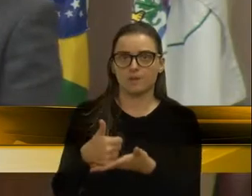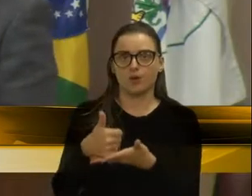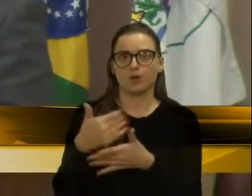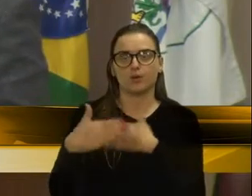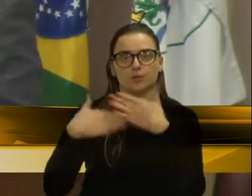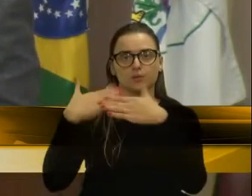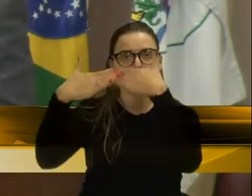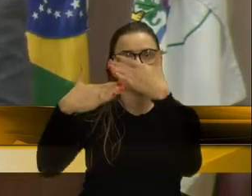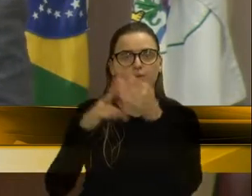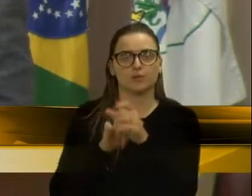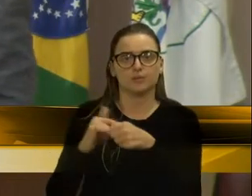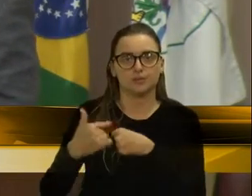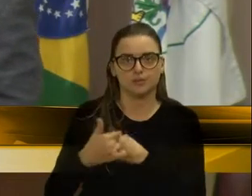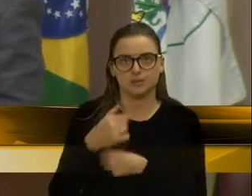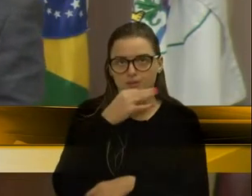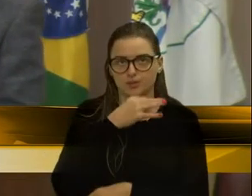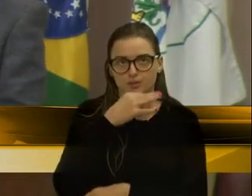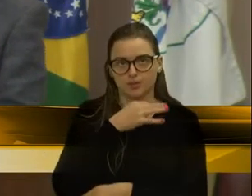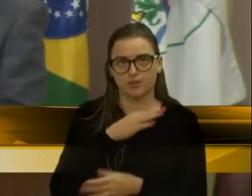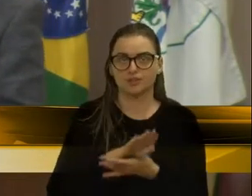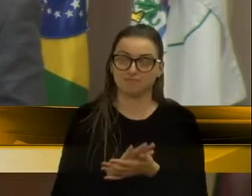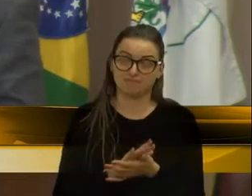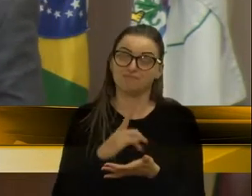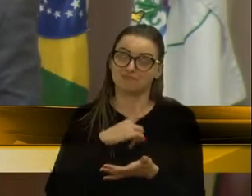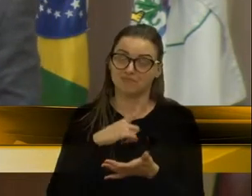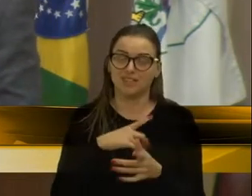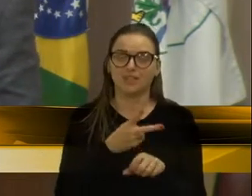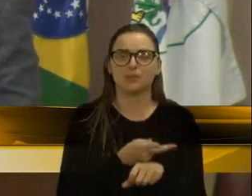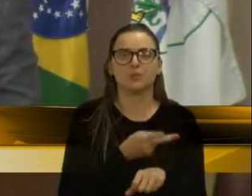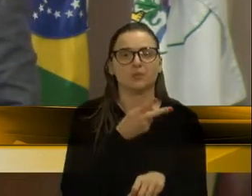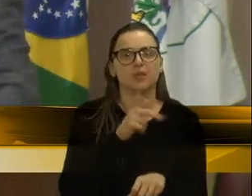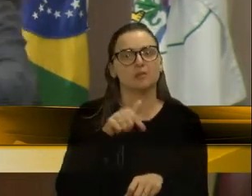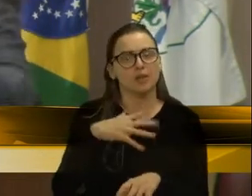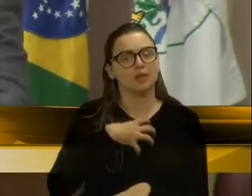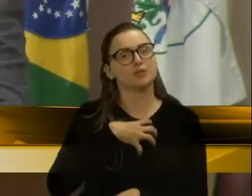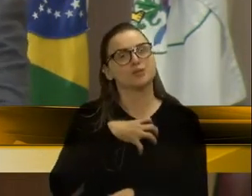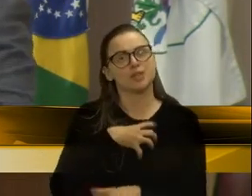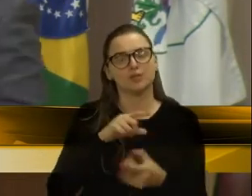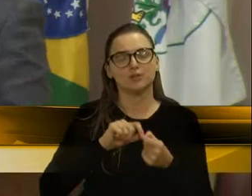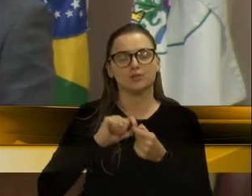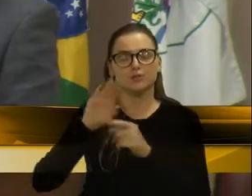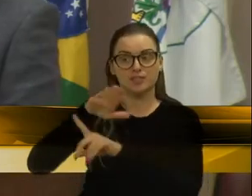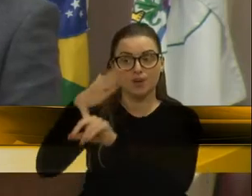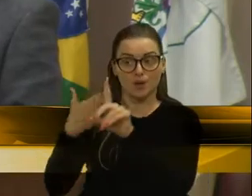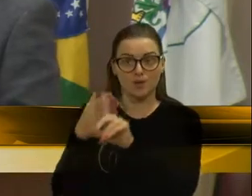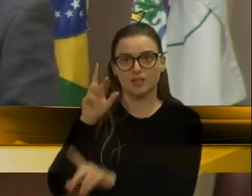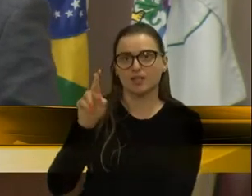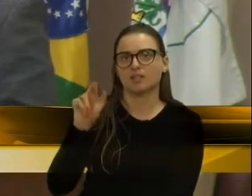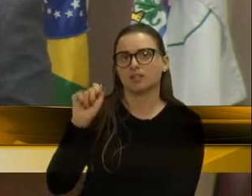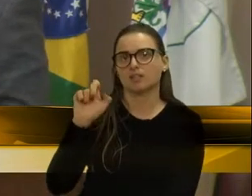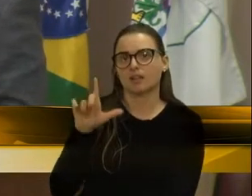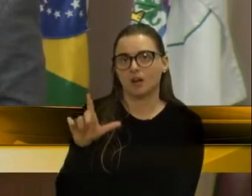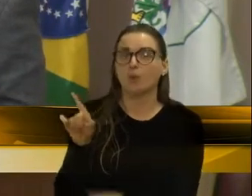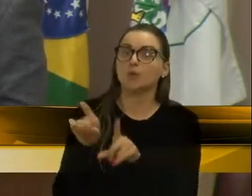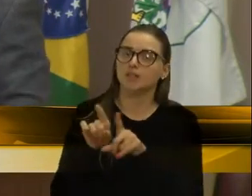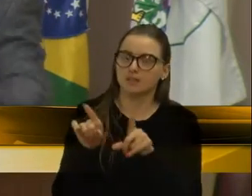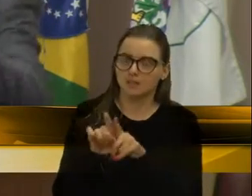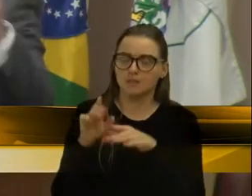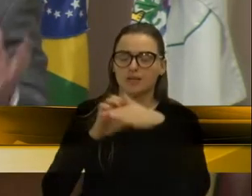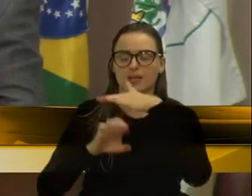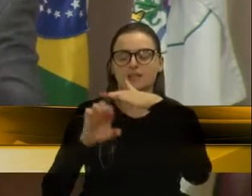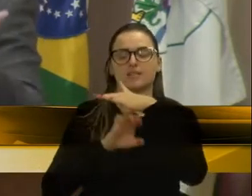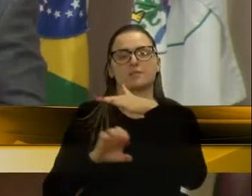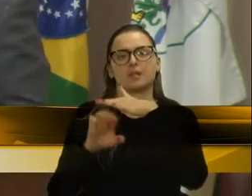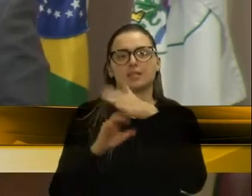o desenvolvimento de caxias do sul recebendo este prêmio é uma forma de homenagear seu randon é óbvio também as empresas e